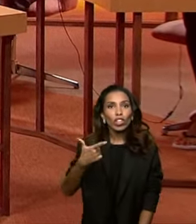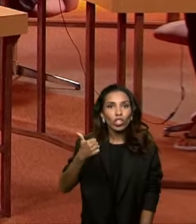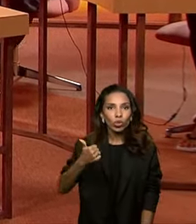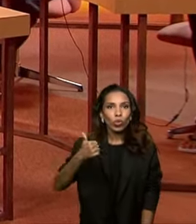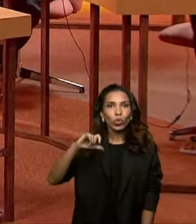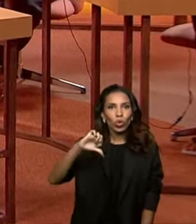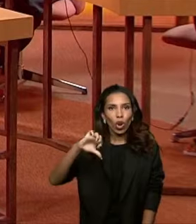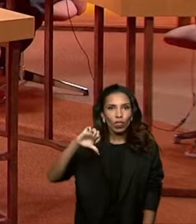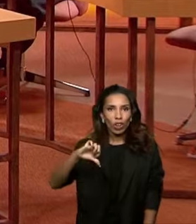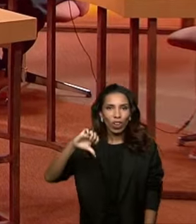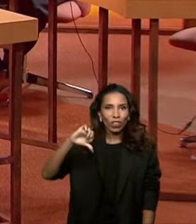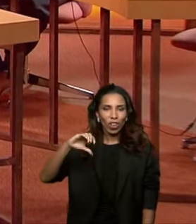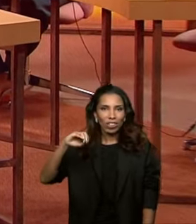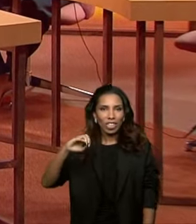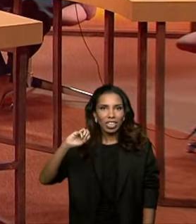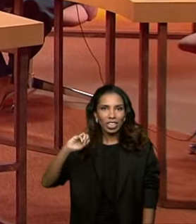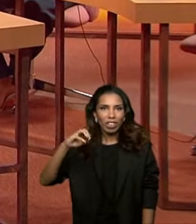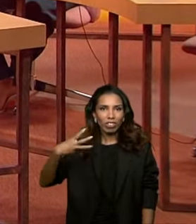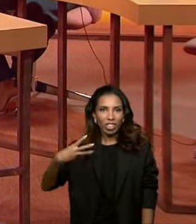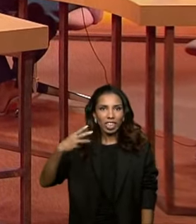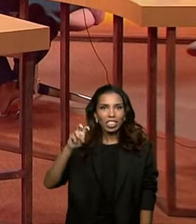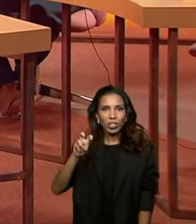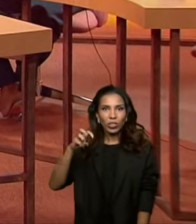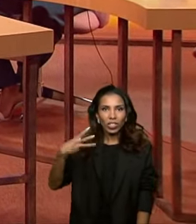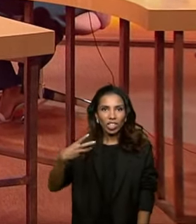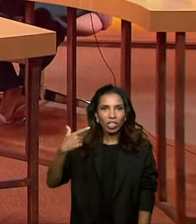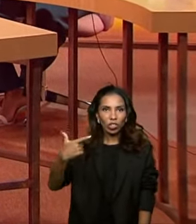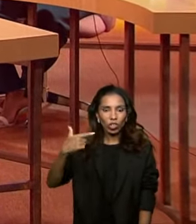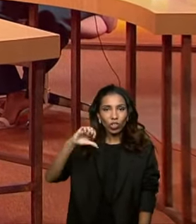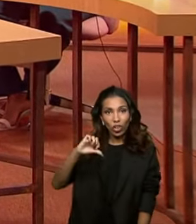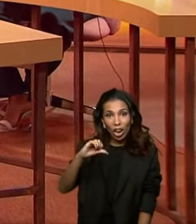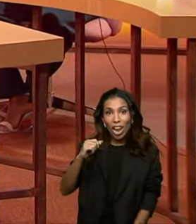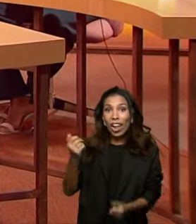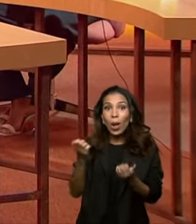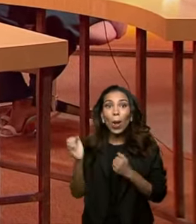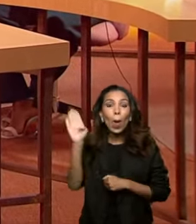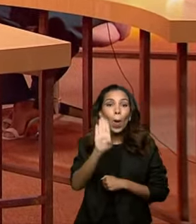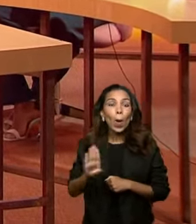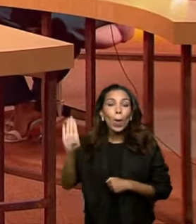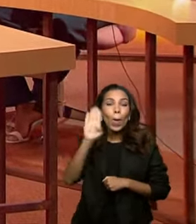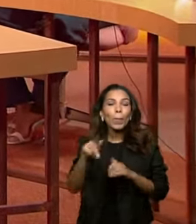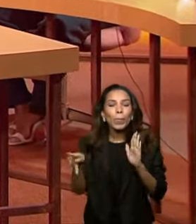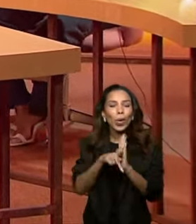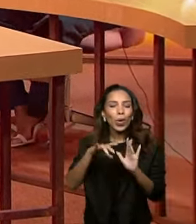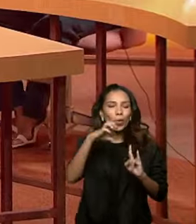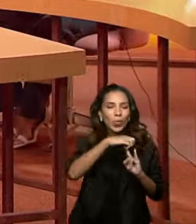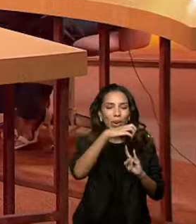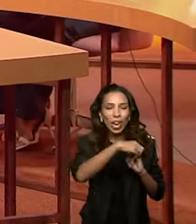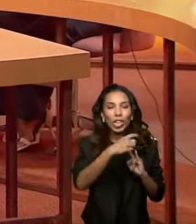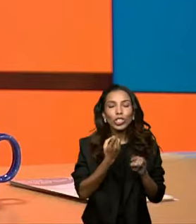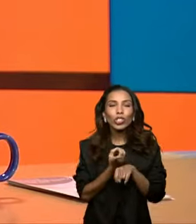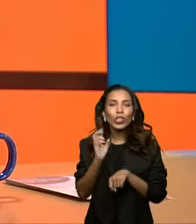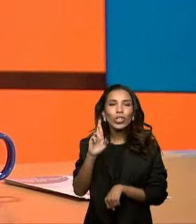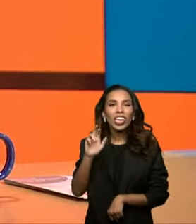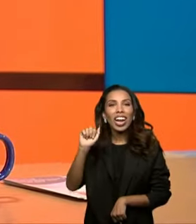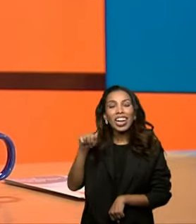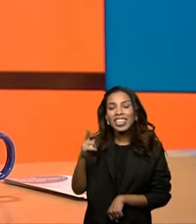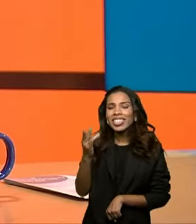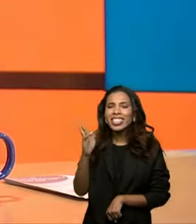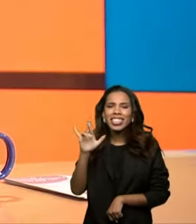219-9903-5329, tá legal? Quero continuar, sabe, conversando aqui com a nossa querida bióloga da Fiocruz, doutora Andréia. Doutora